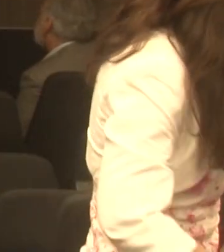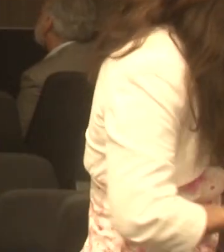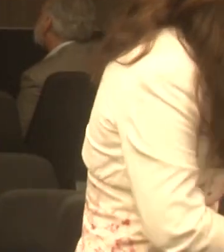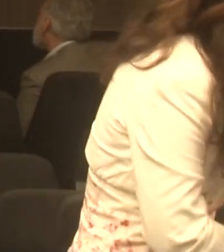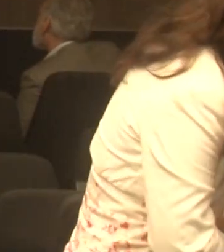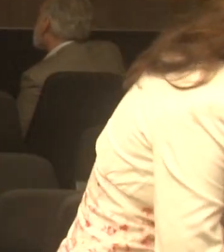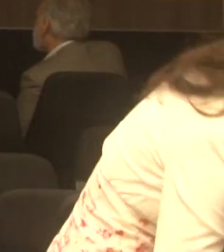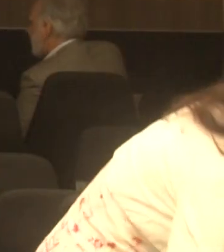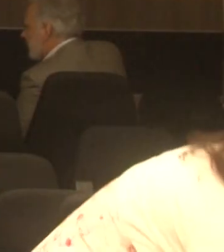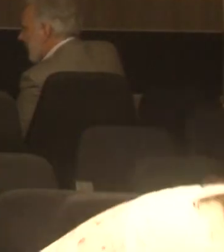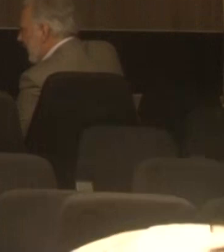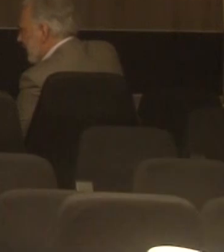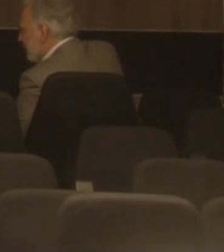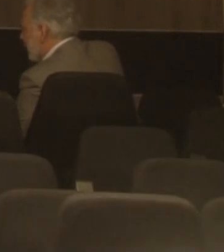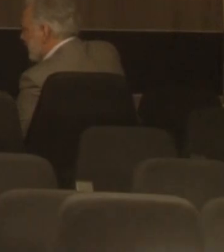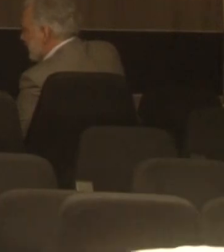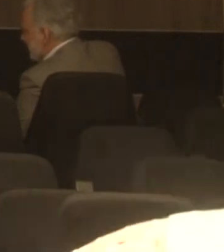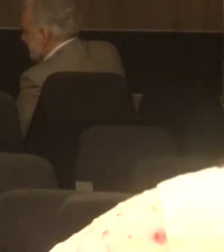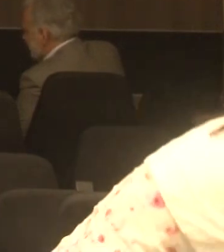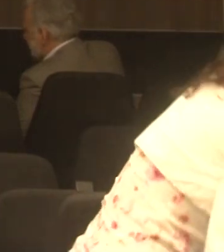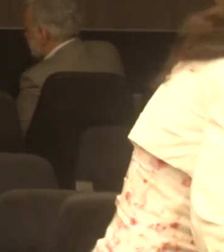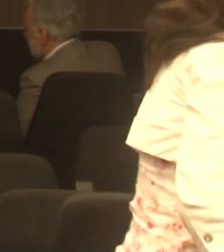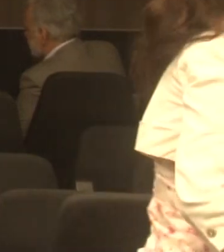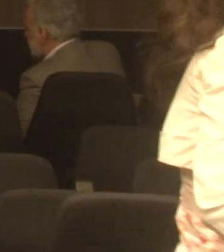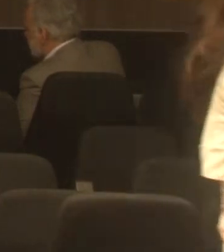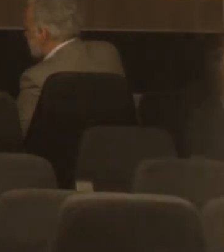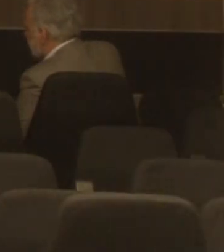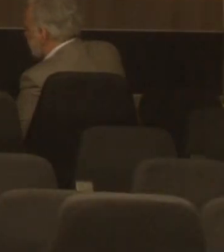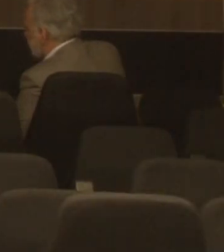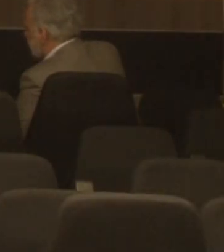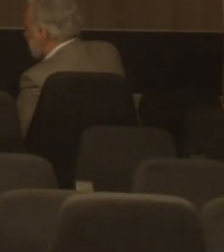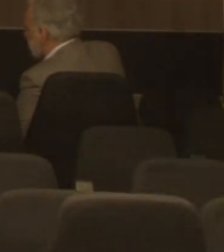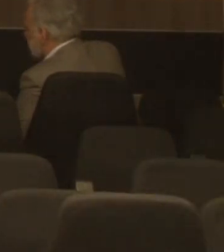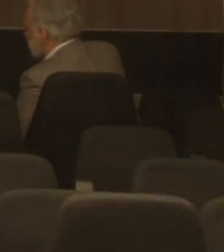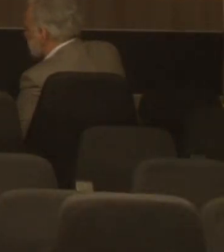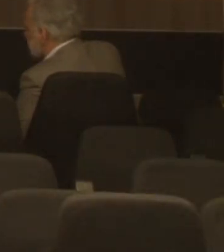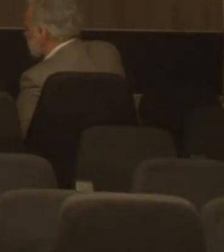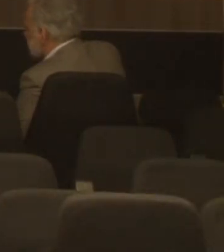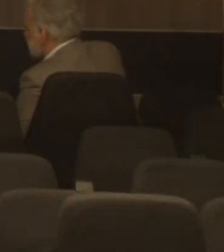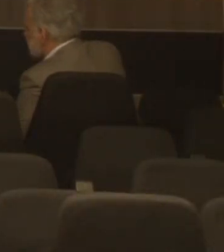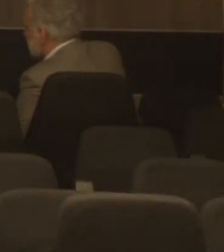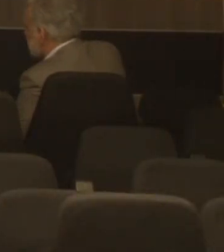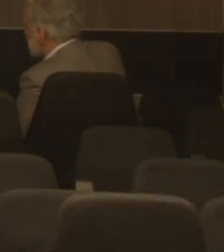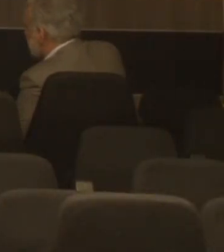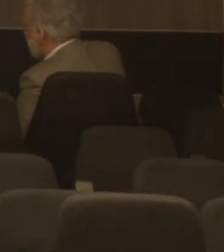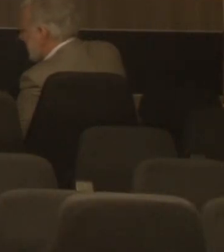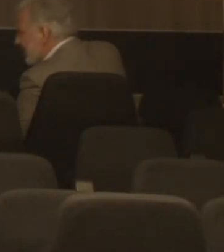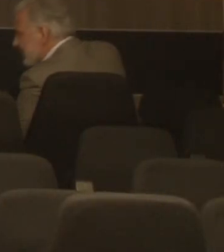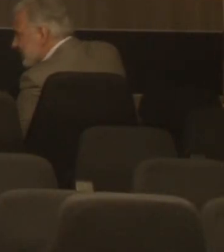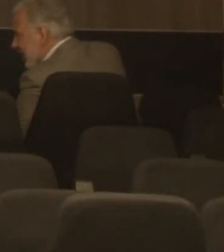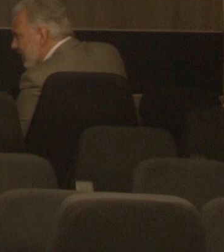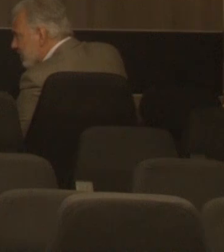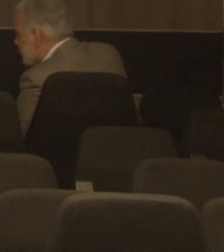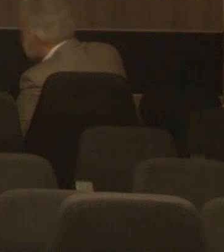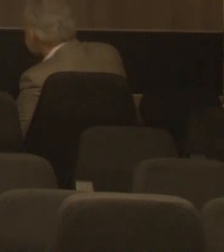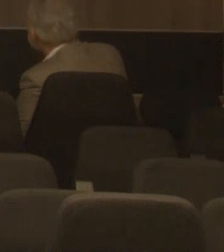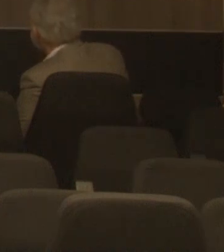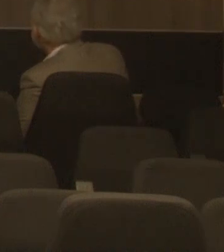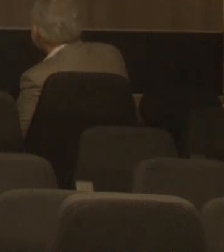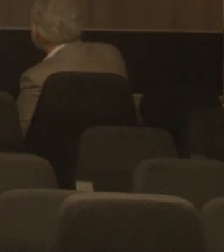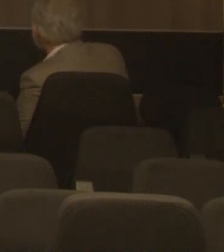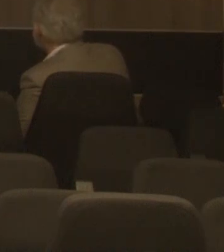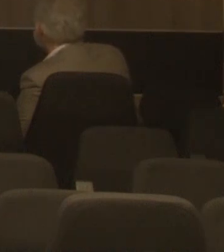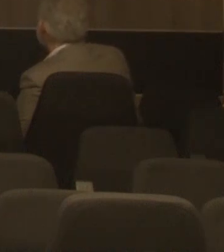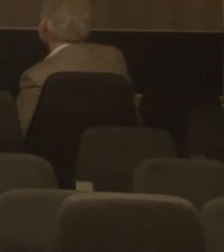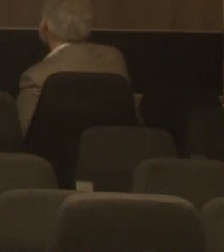João Galamba. Ele é secretário de Estado do Ambiente e da Energia de Portugal. O vídeo foi gravado,